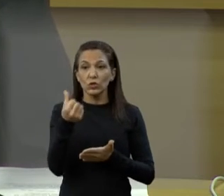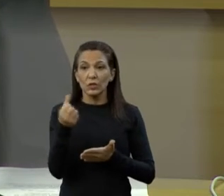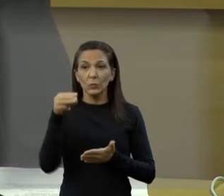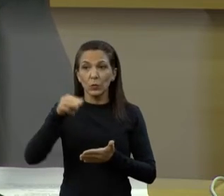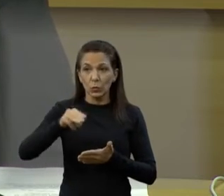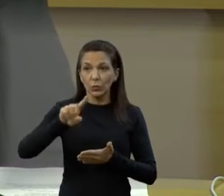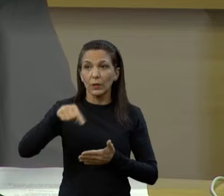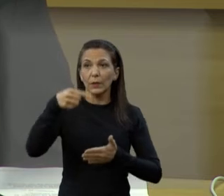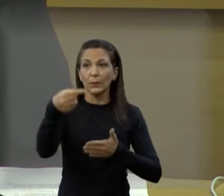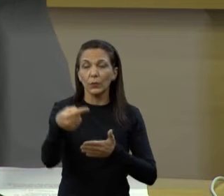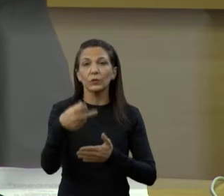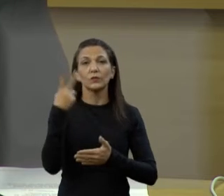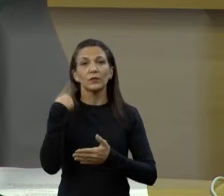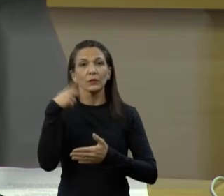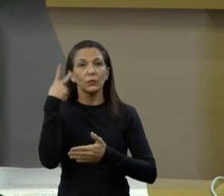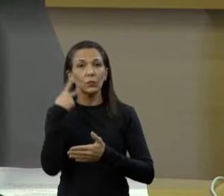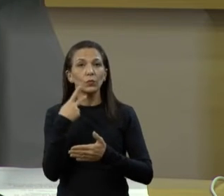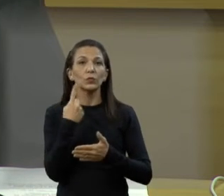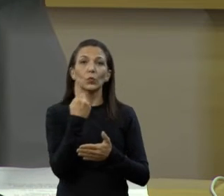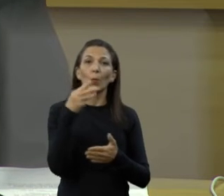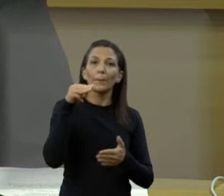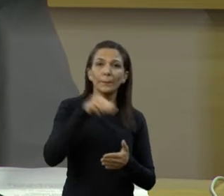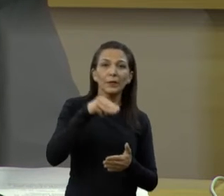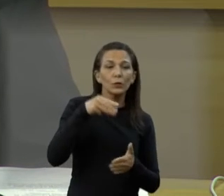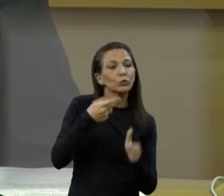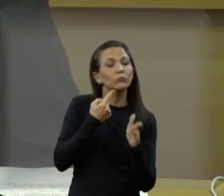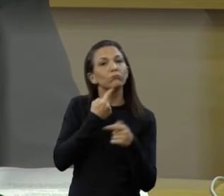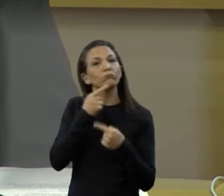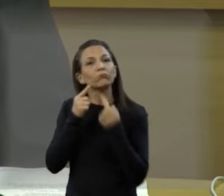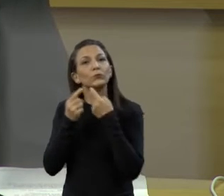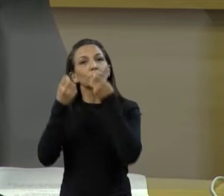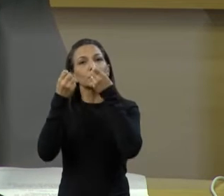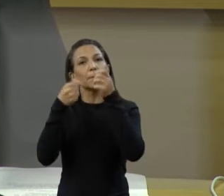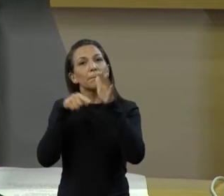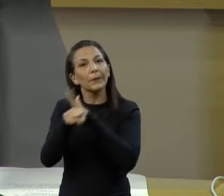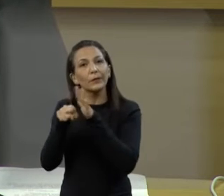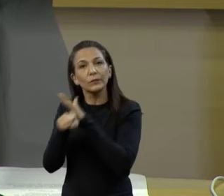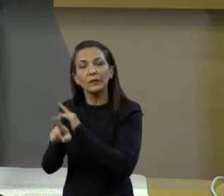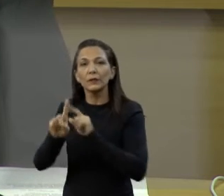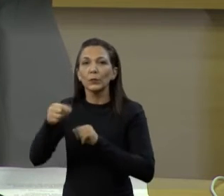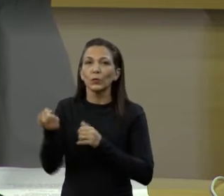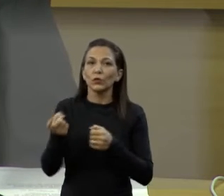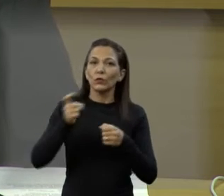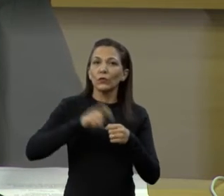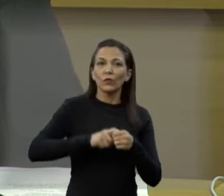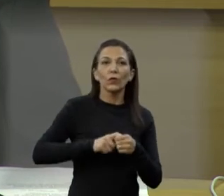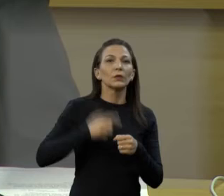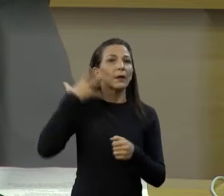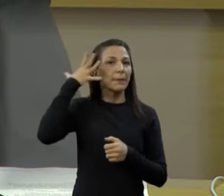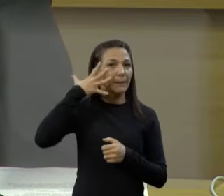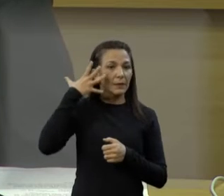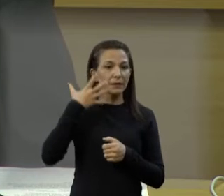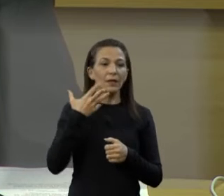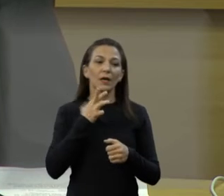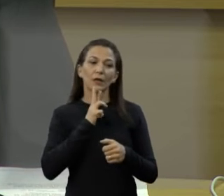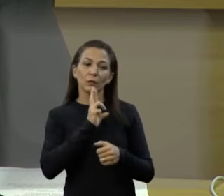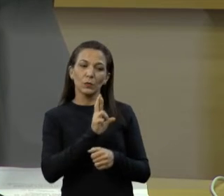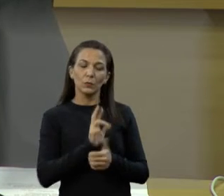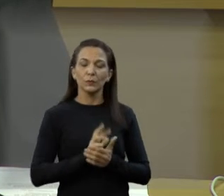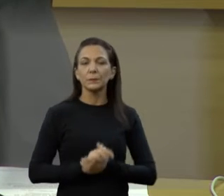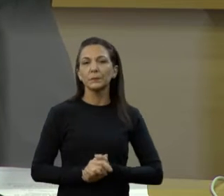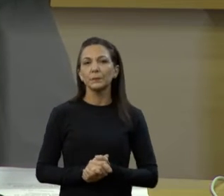6 minutos passamos para os vereadores um minuto para Os questionamentos e depois voltamos para o hotel